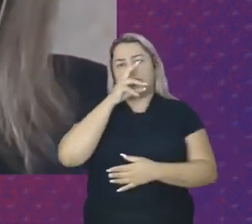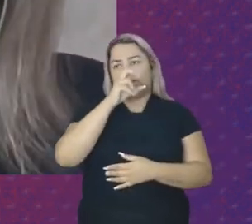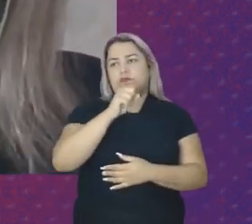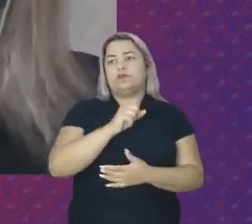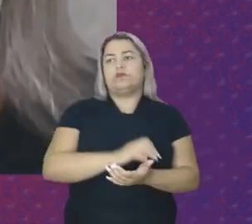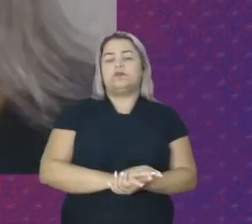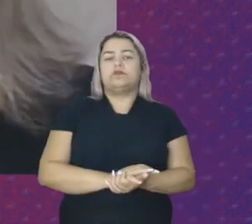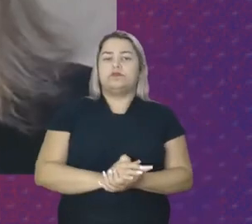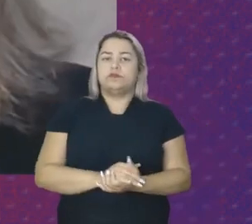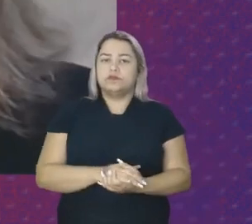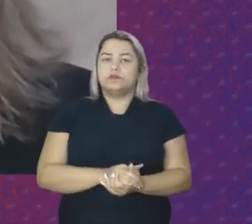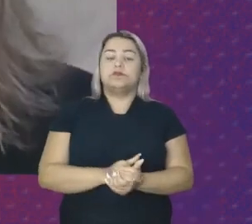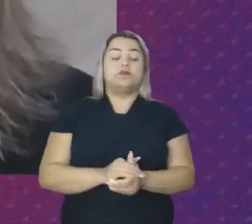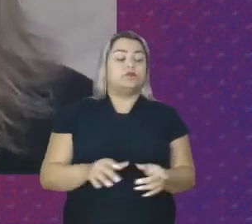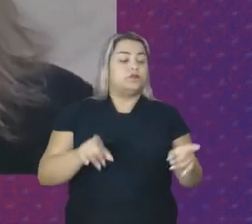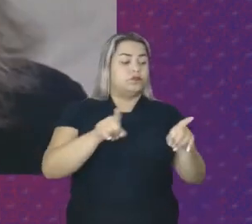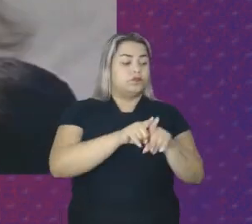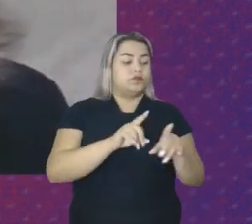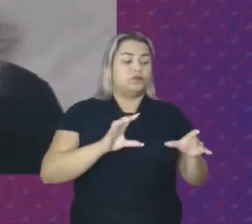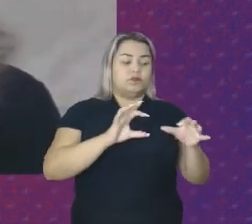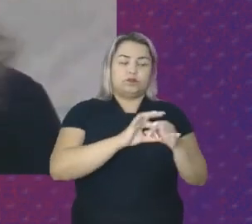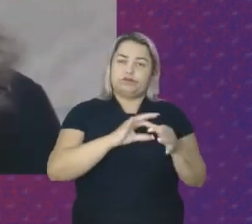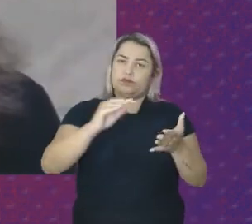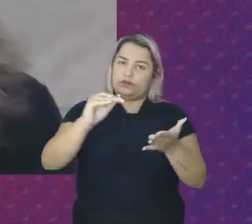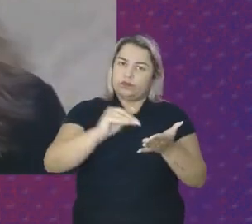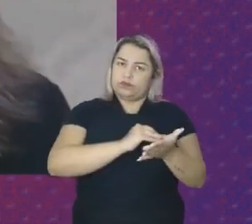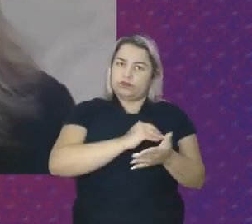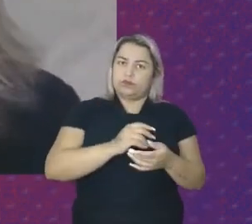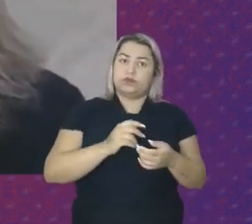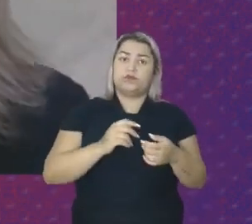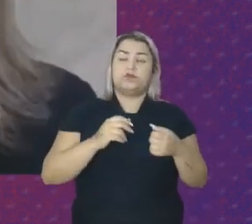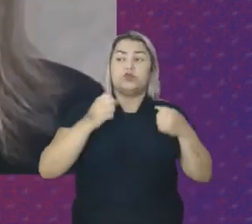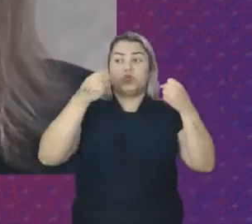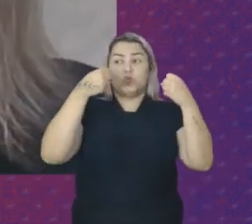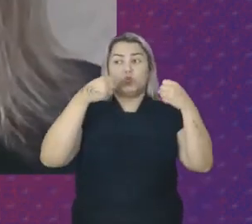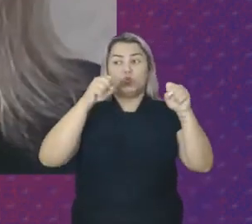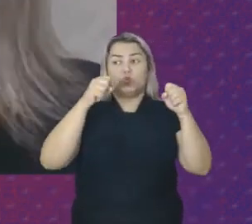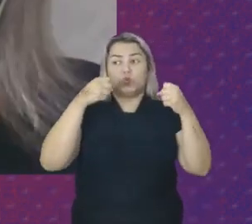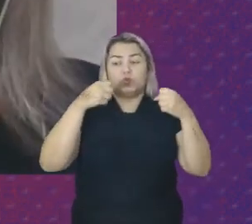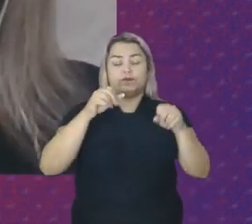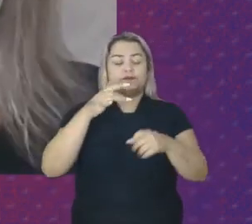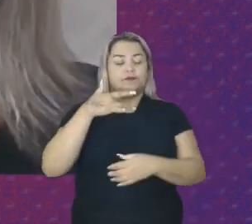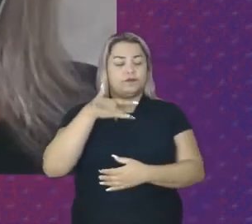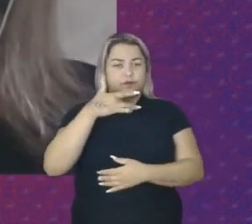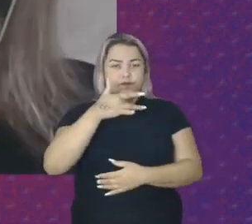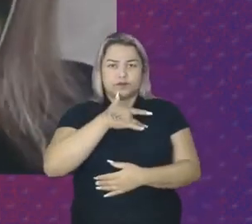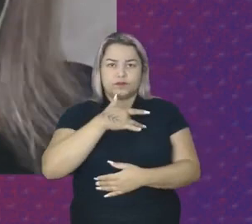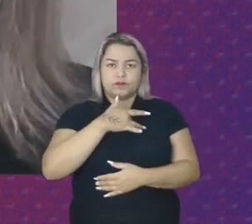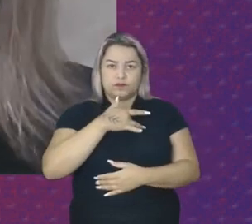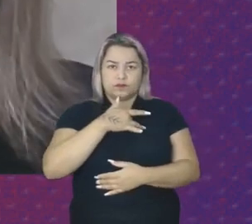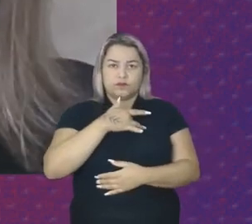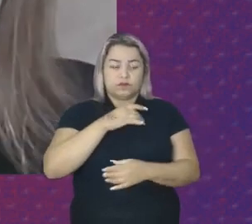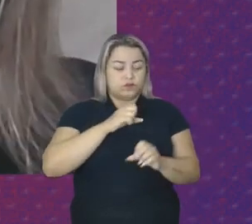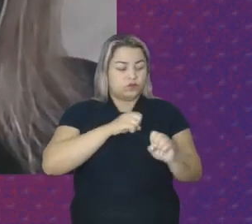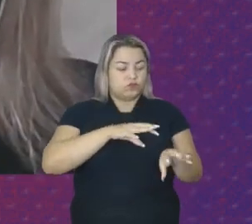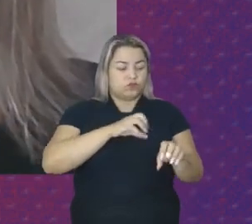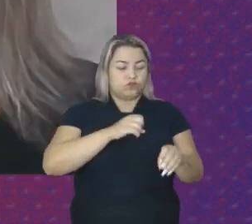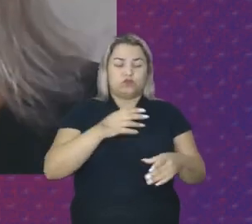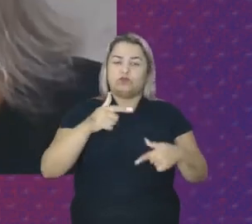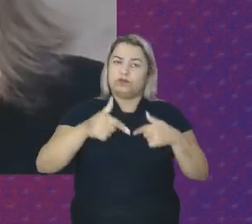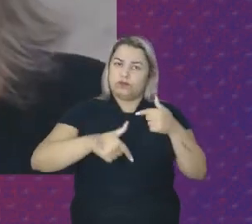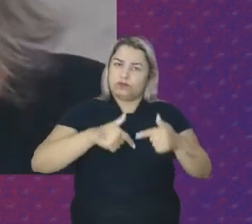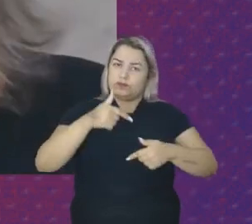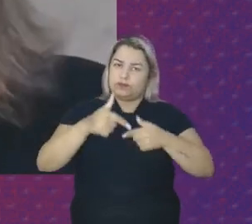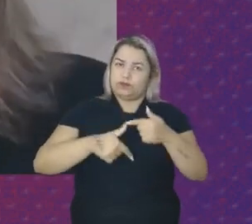Então, parceria com o trabalho, com Secretaria de Esportes, assistência social, saúde, educação, emprego,